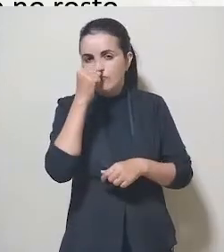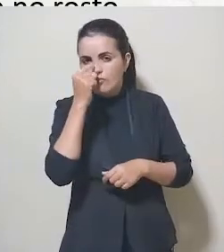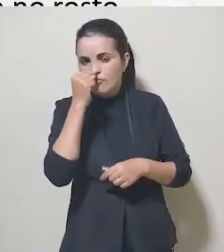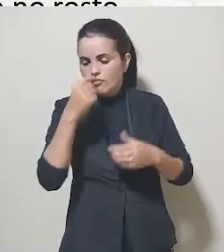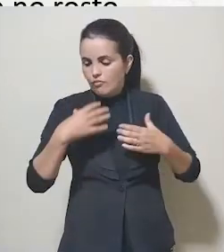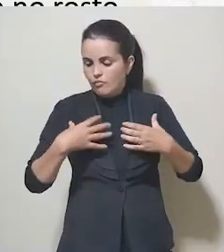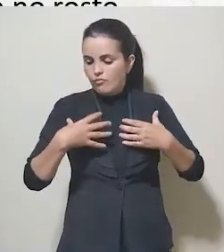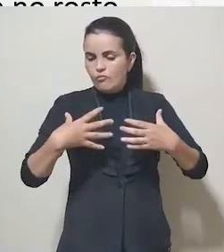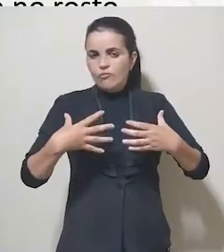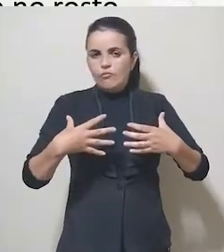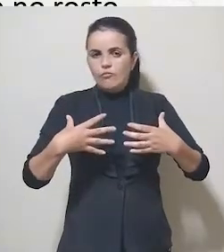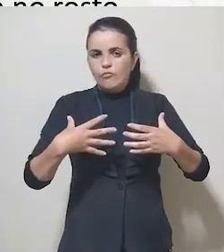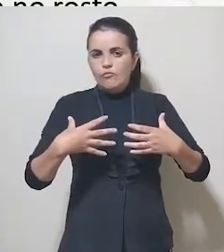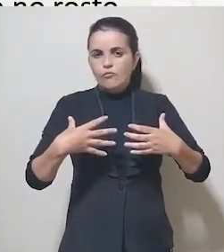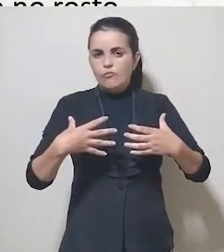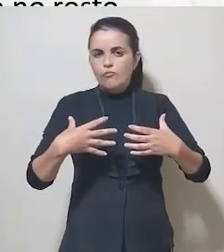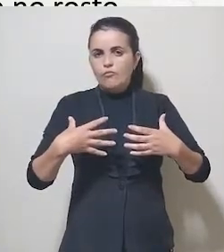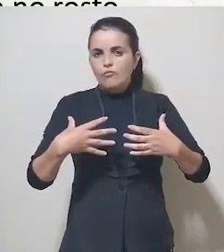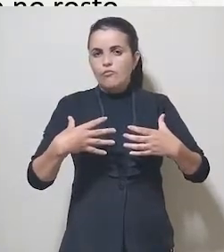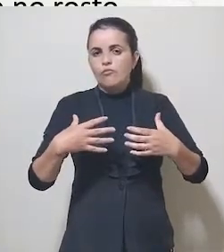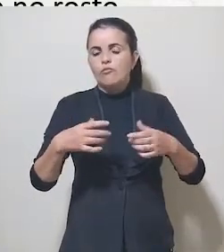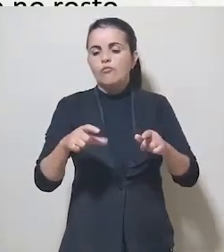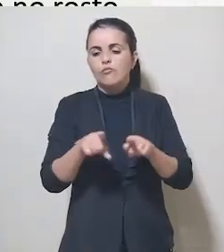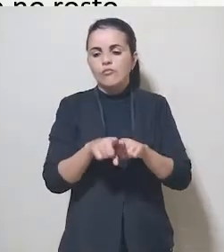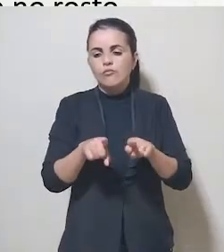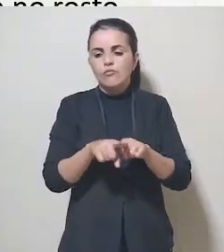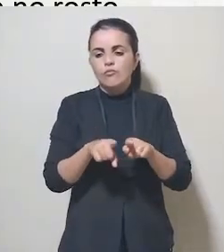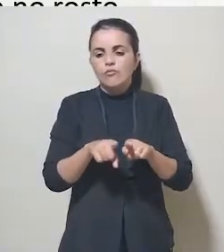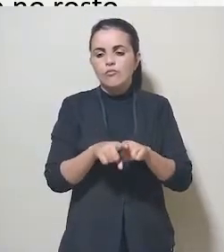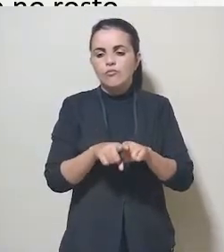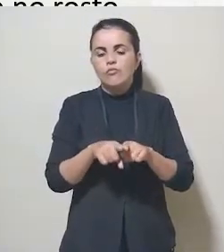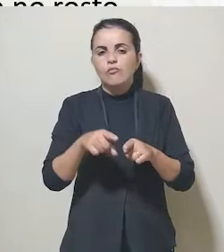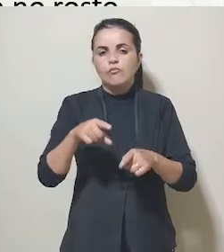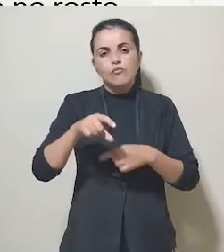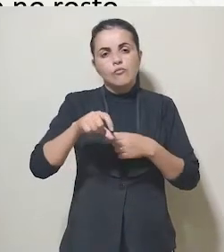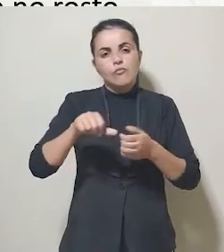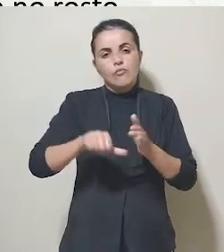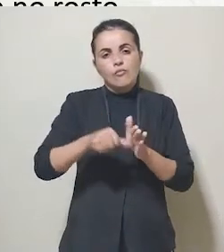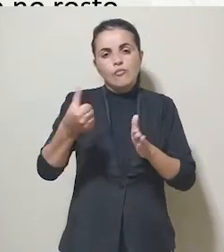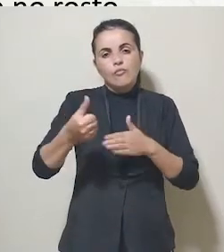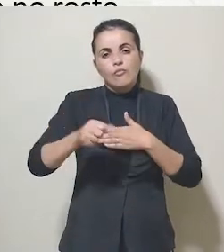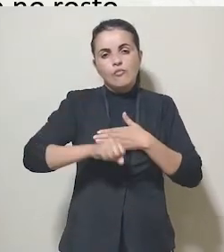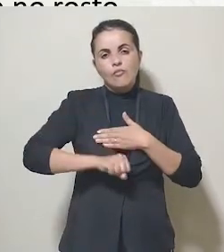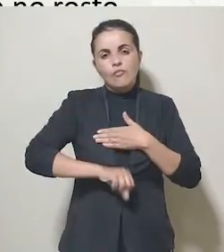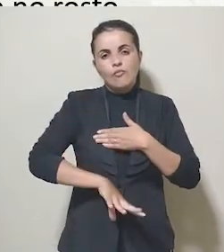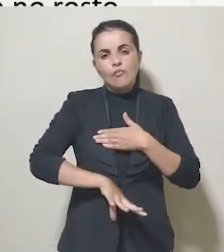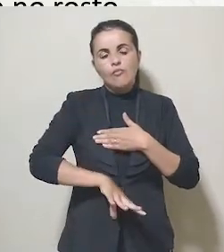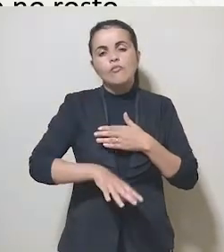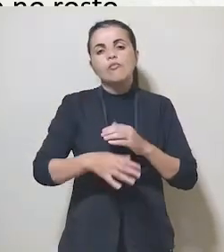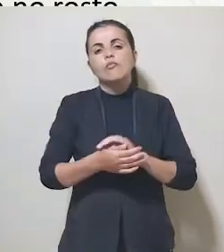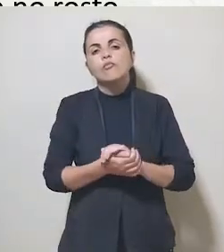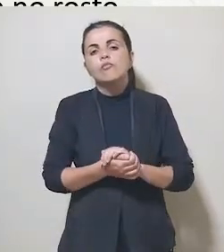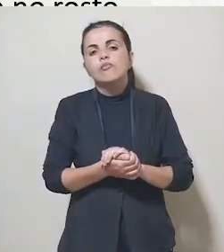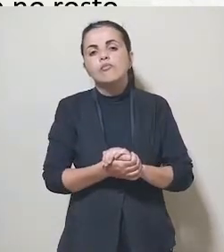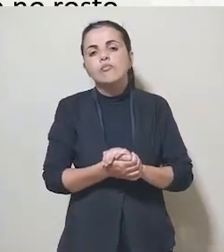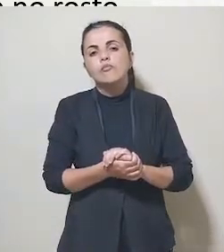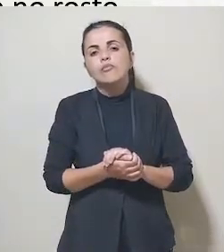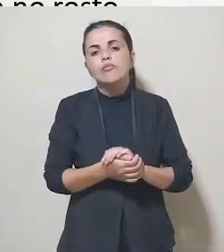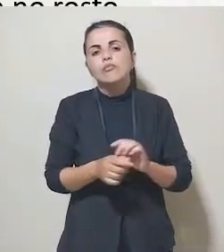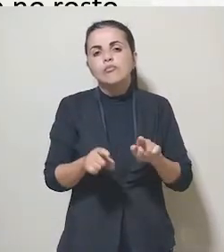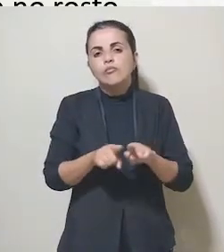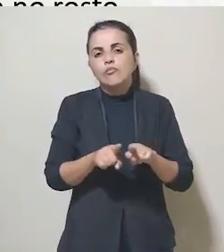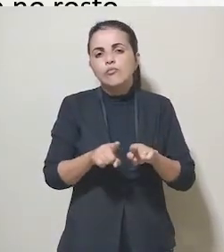crescimento dos seios, o desenvolvimento de órgãos genitais, aparecimento da menarca, que é a primeira menstruação,